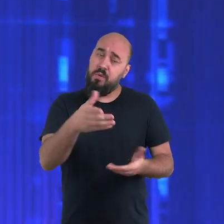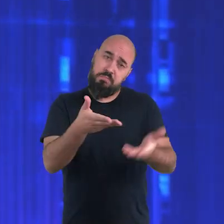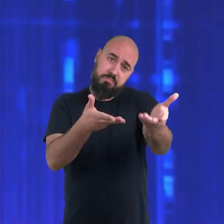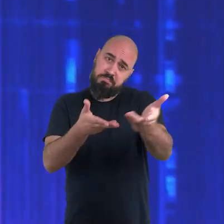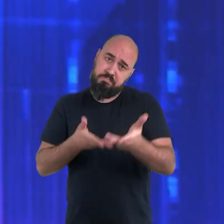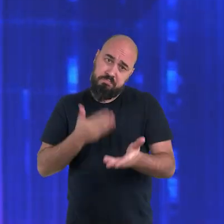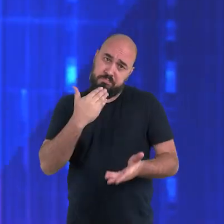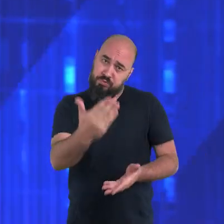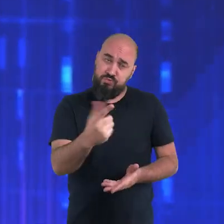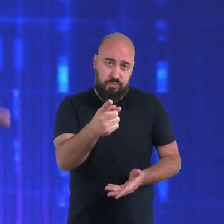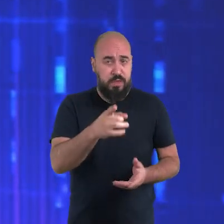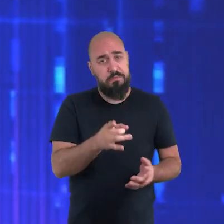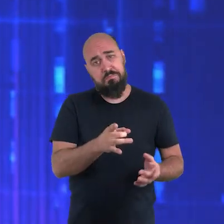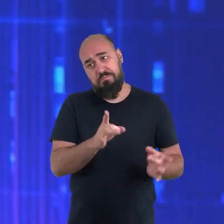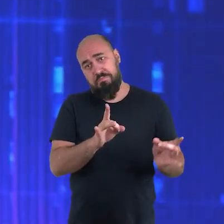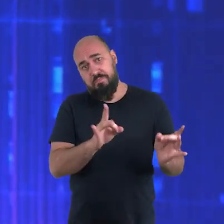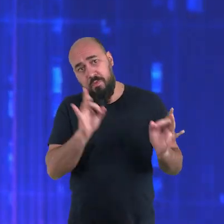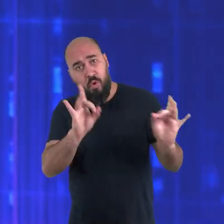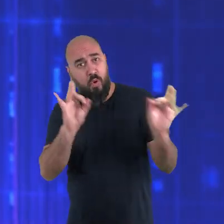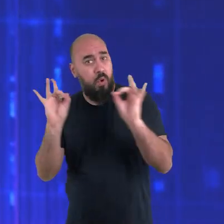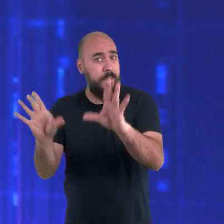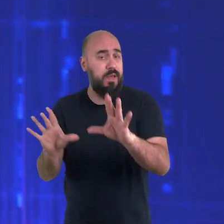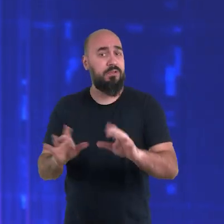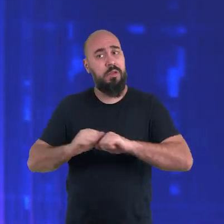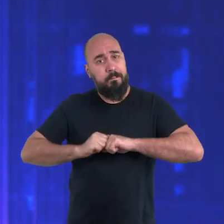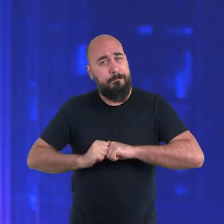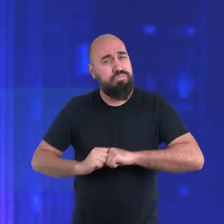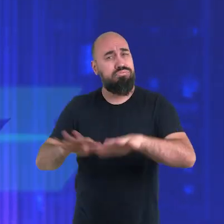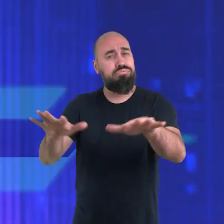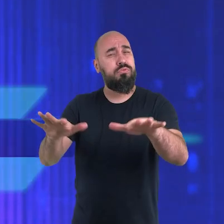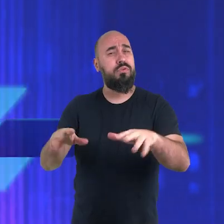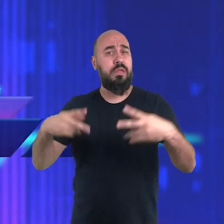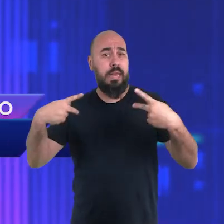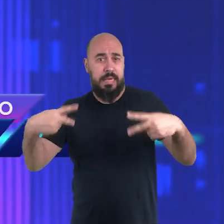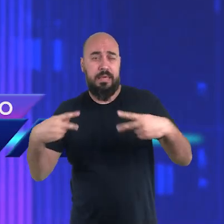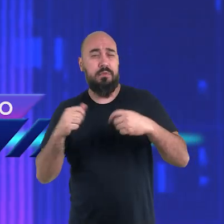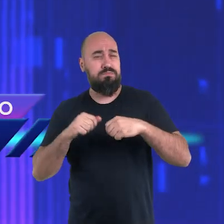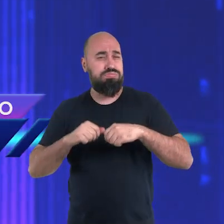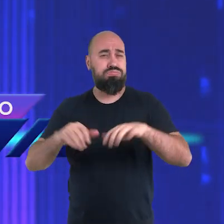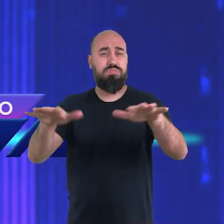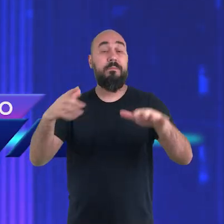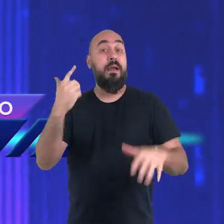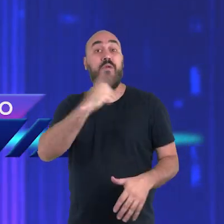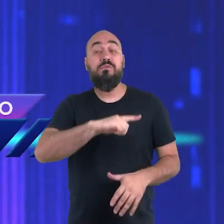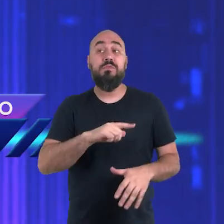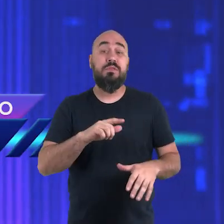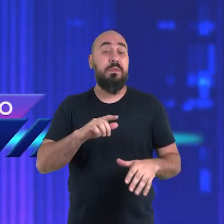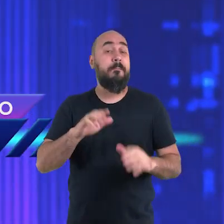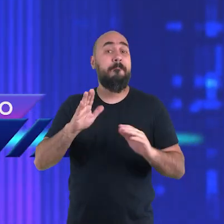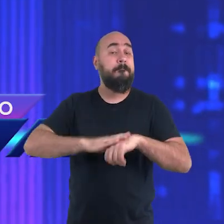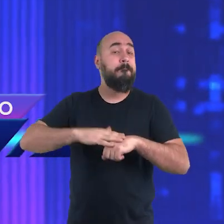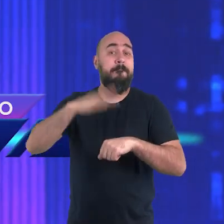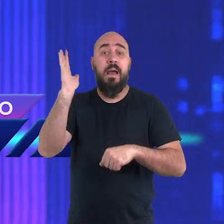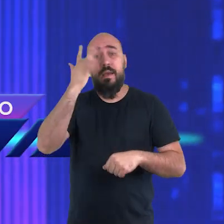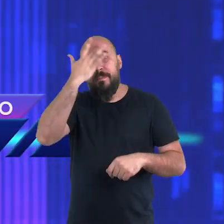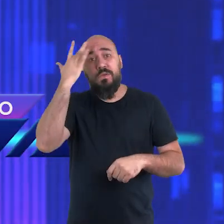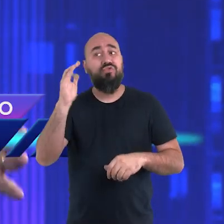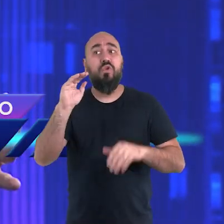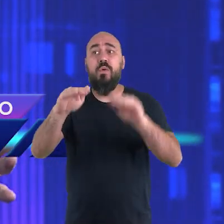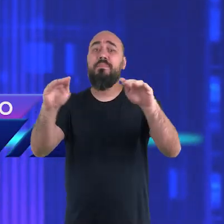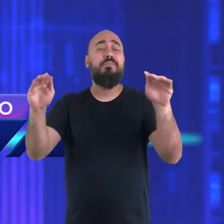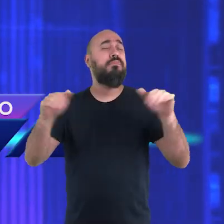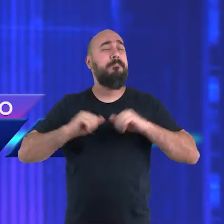redes sociais, compartilhar o link com seus amigos, convidar outras pessoas para que juntos continuemos essa caminhada para entender mais